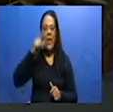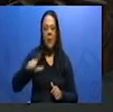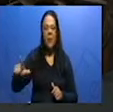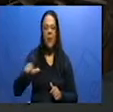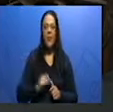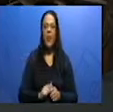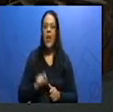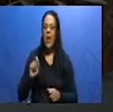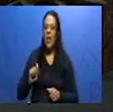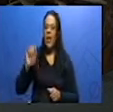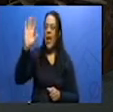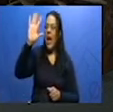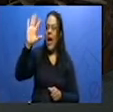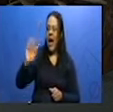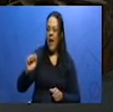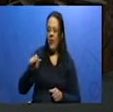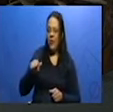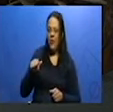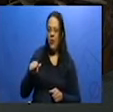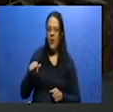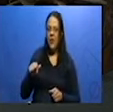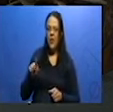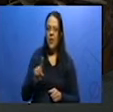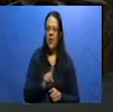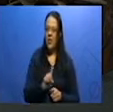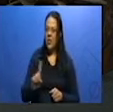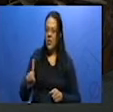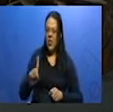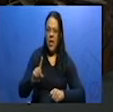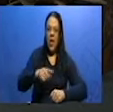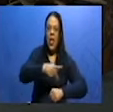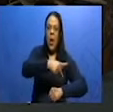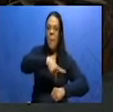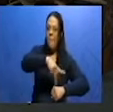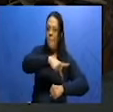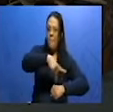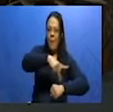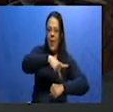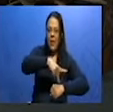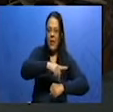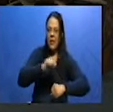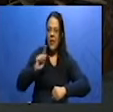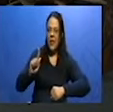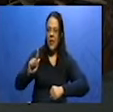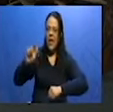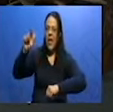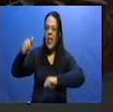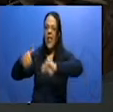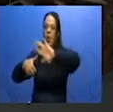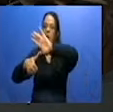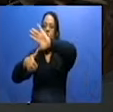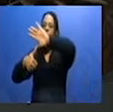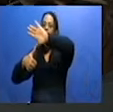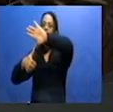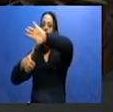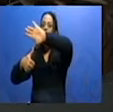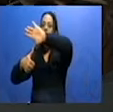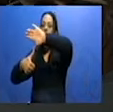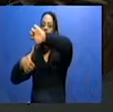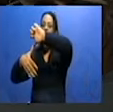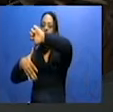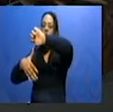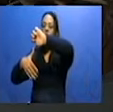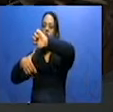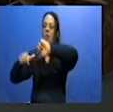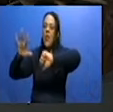A África não é um país. A África é um continente. Dentro desse continente há